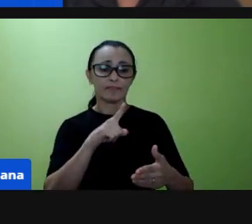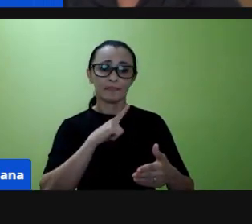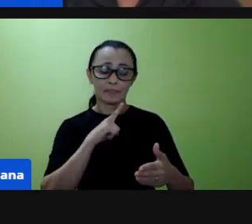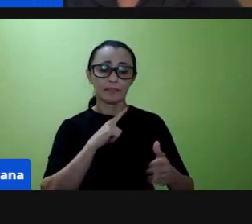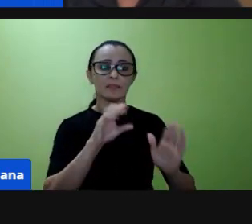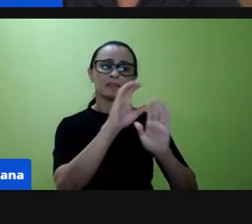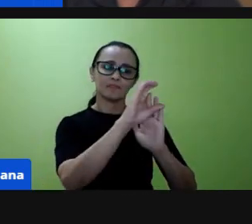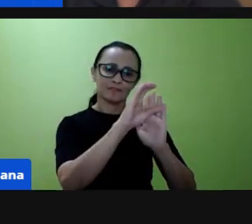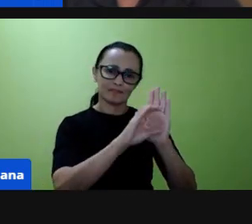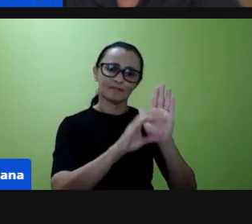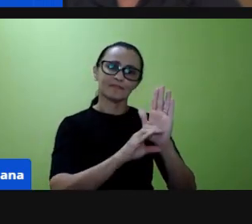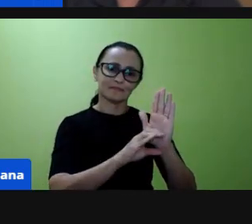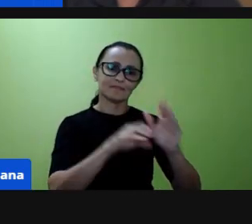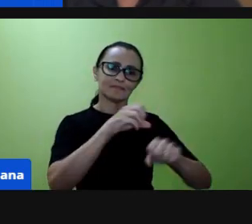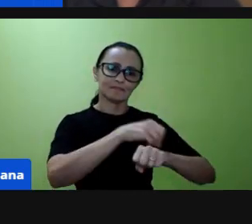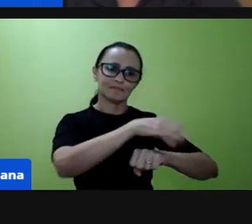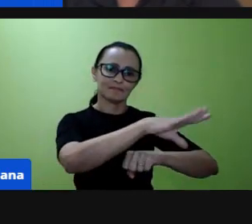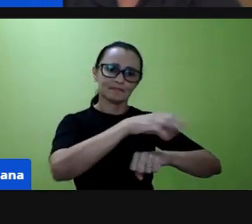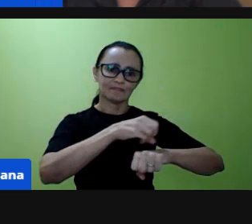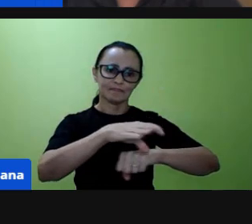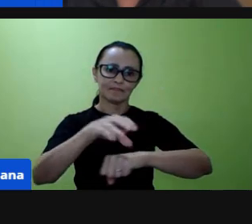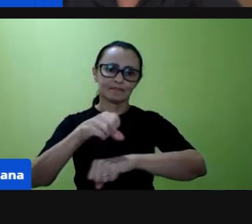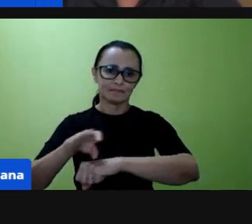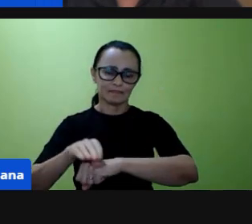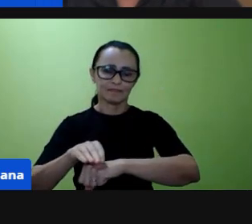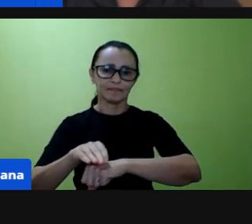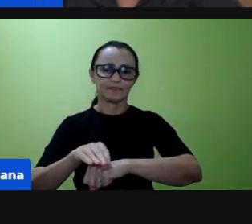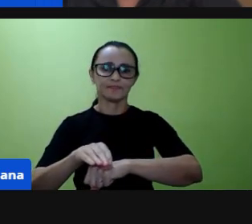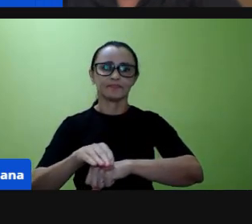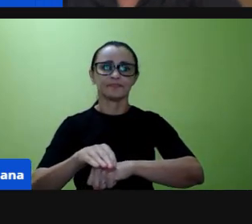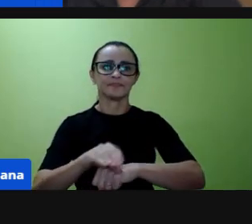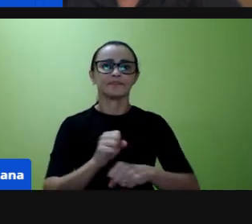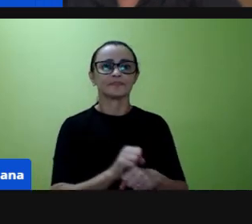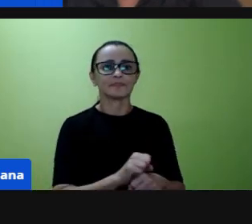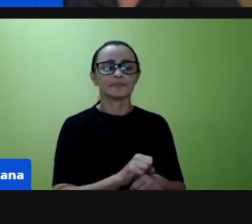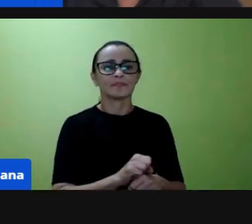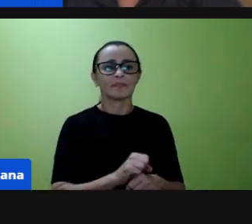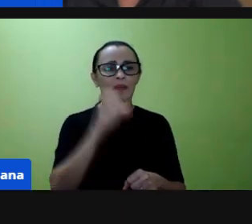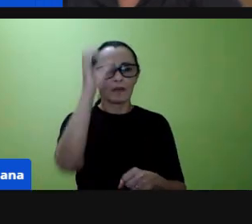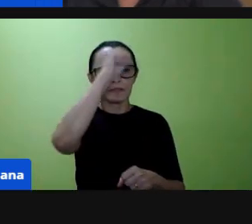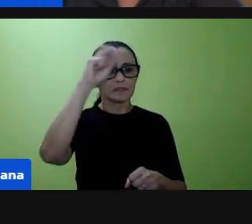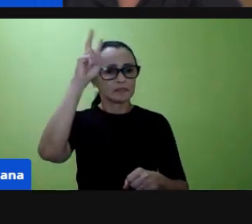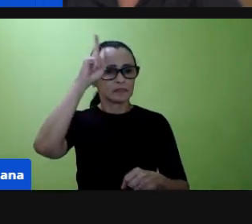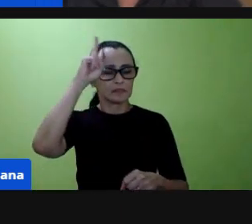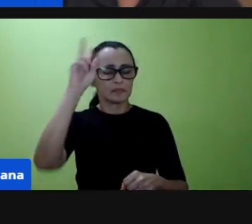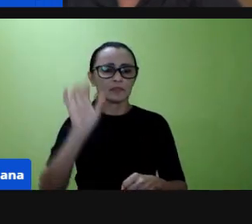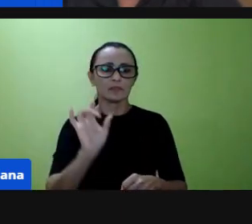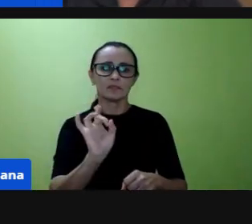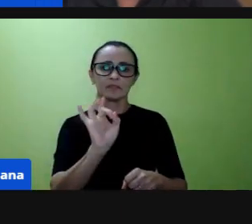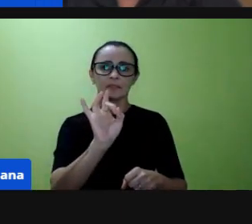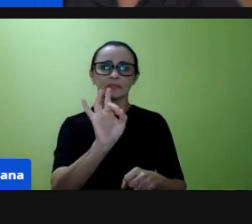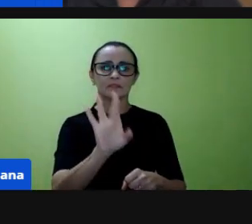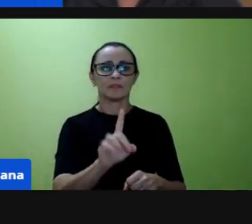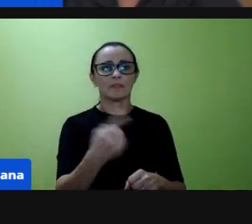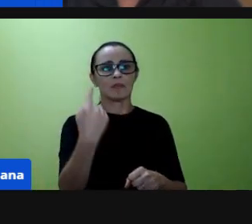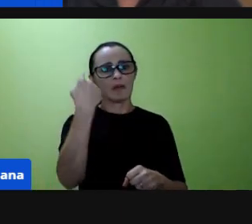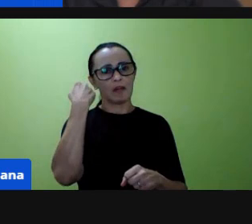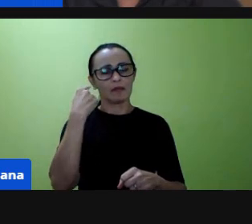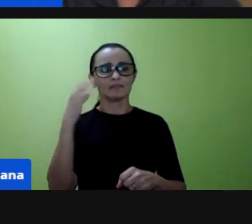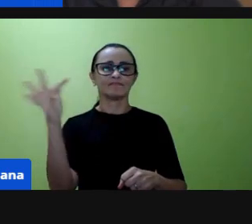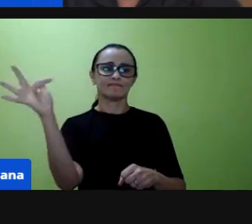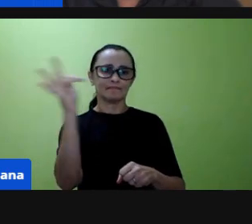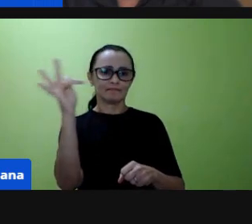O professor que está ali, o conhecimento histórico, no nosso caso, não é só produzido na academia, né? O